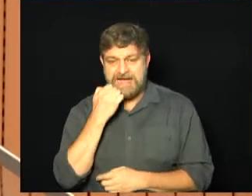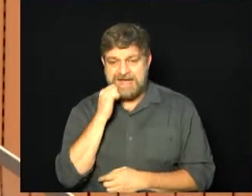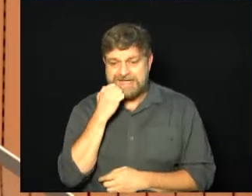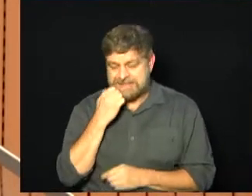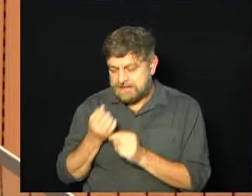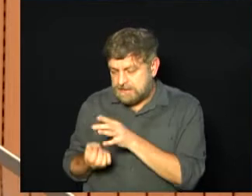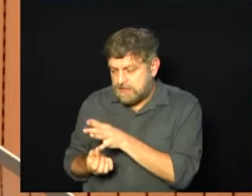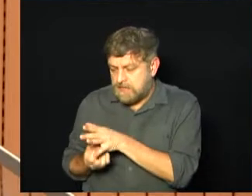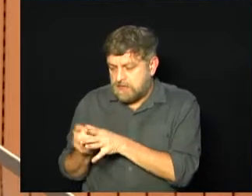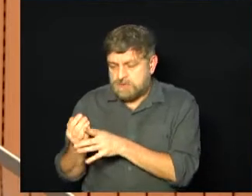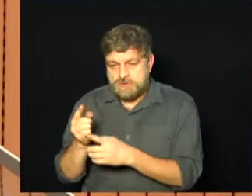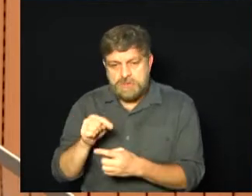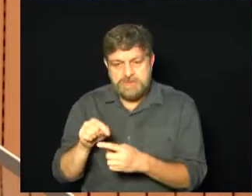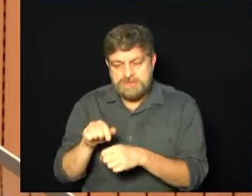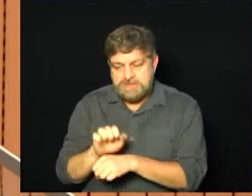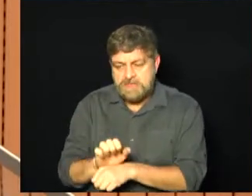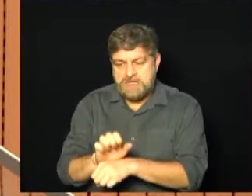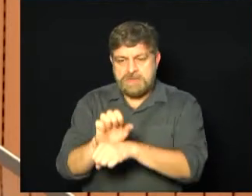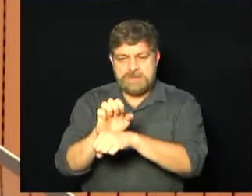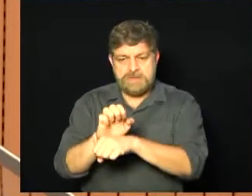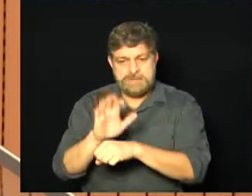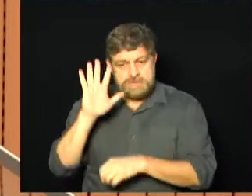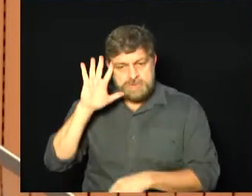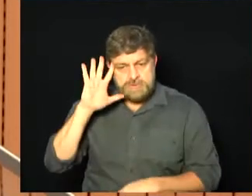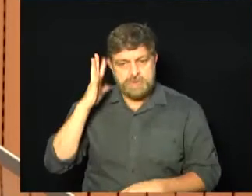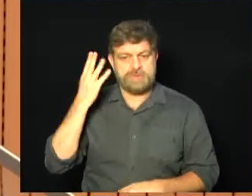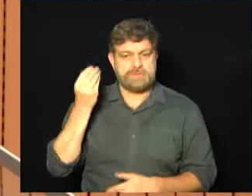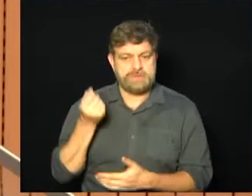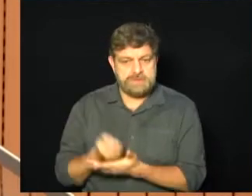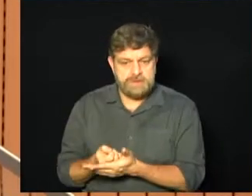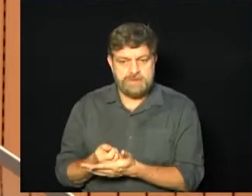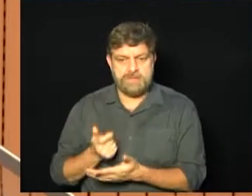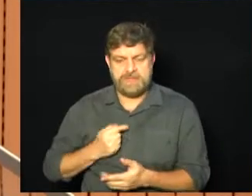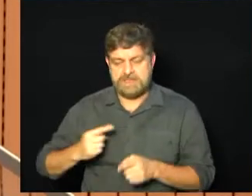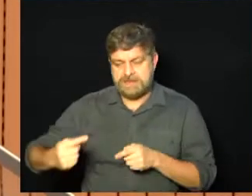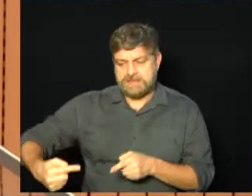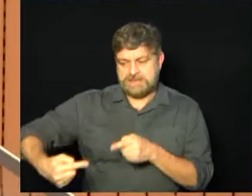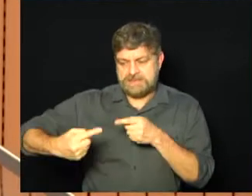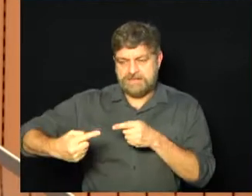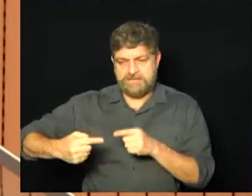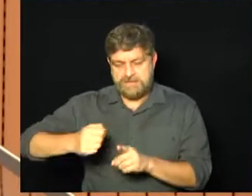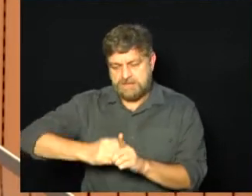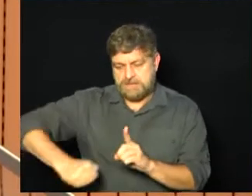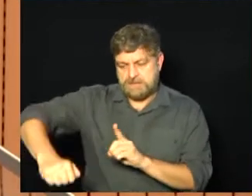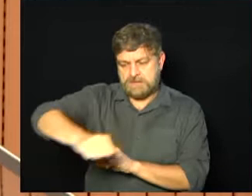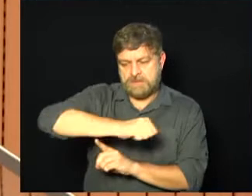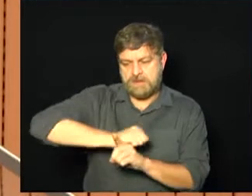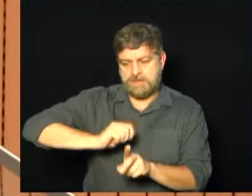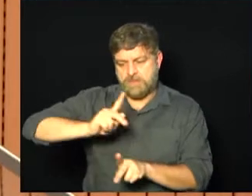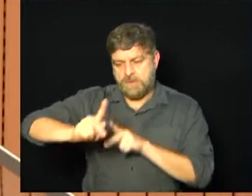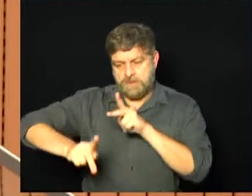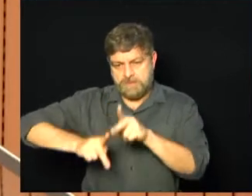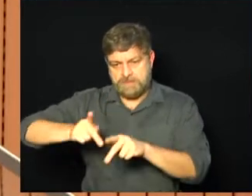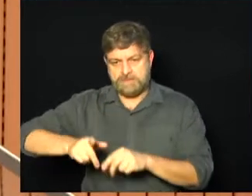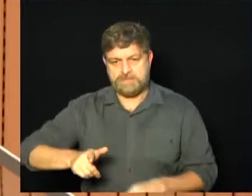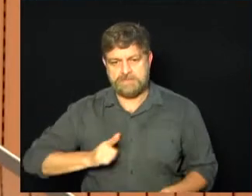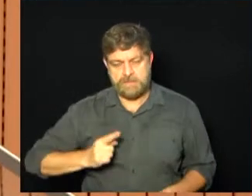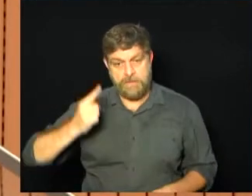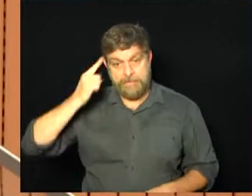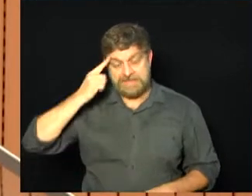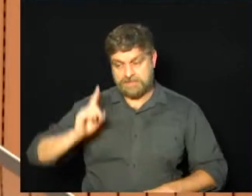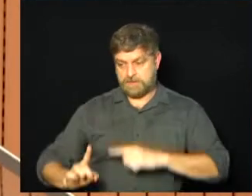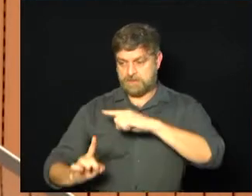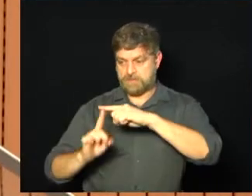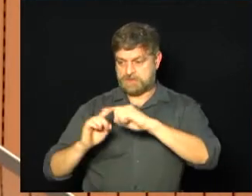como esperança de solução para prementes desafios da civilização. O